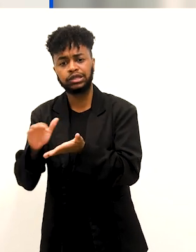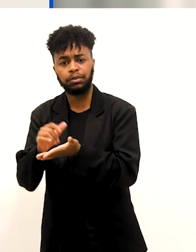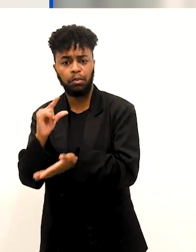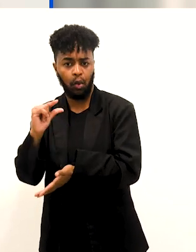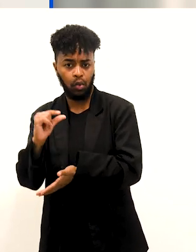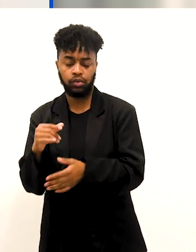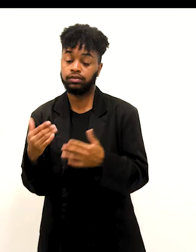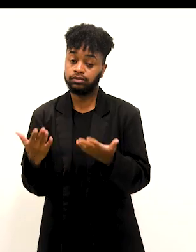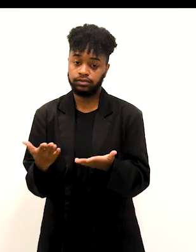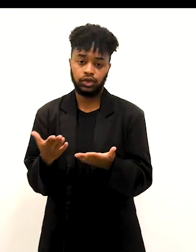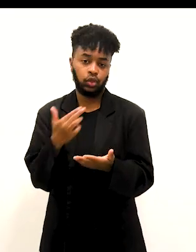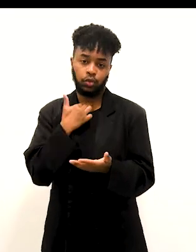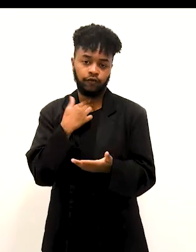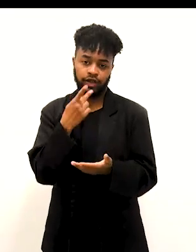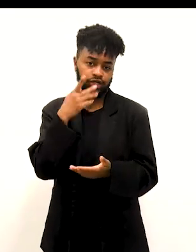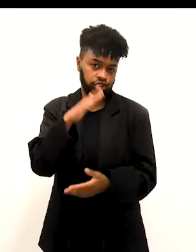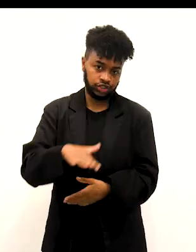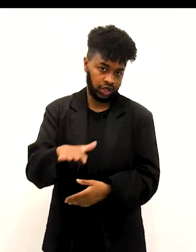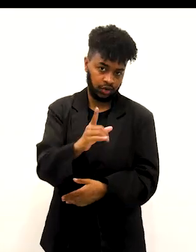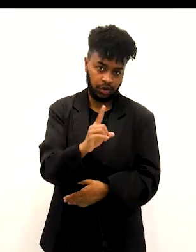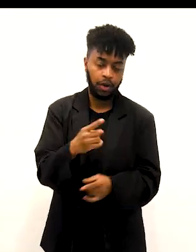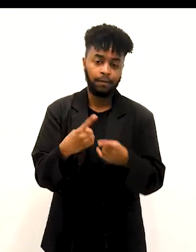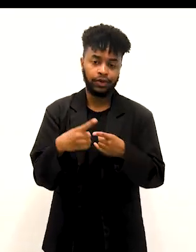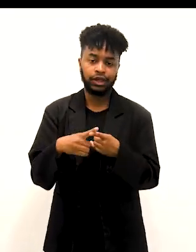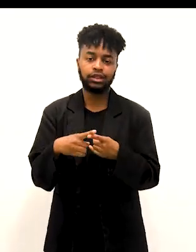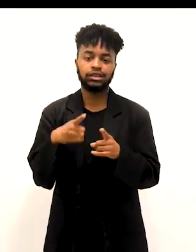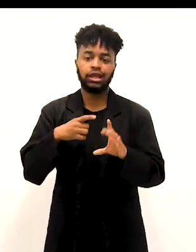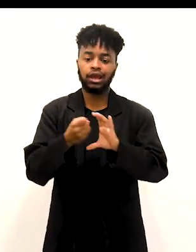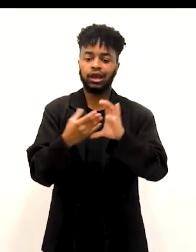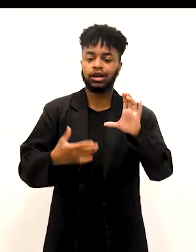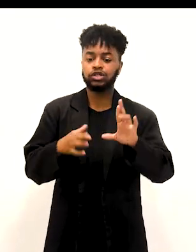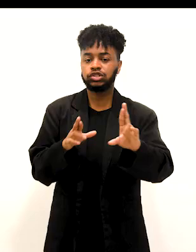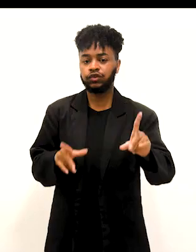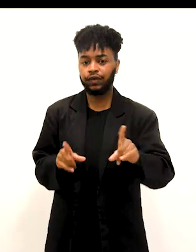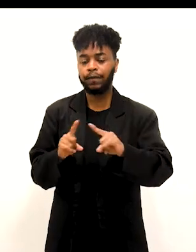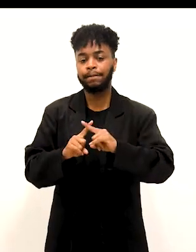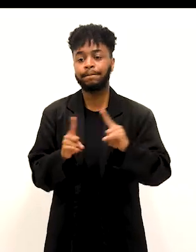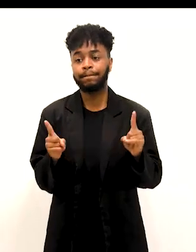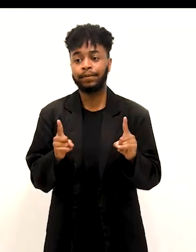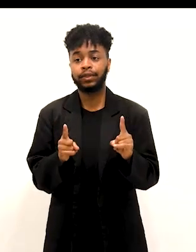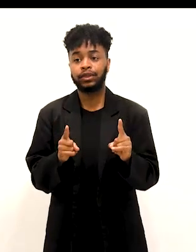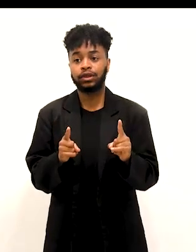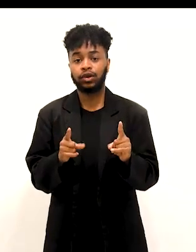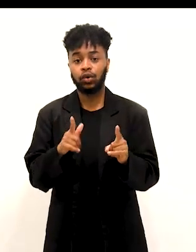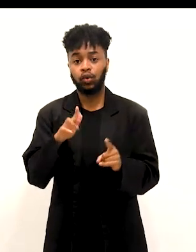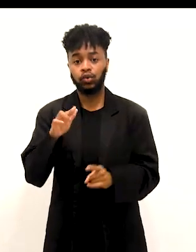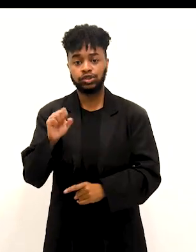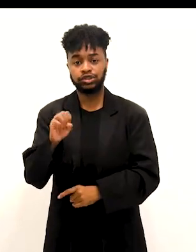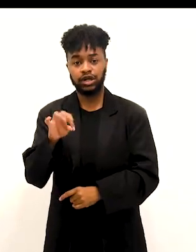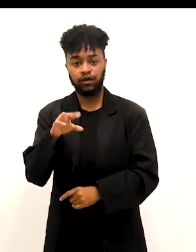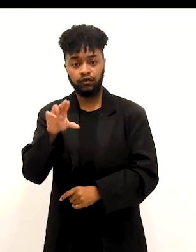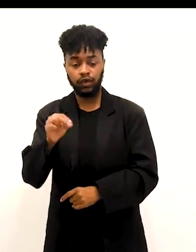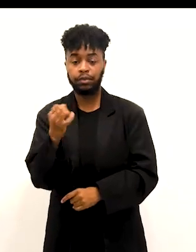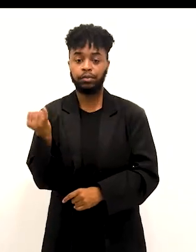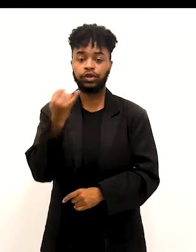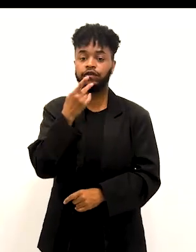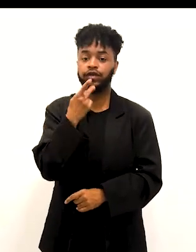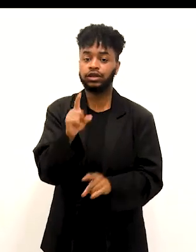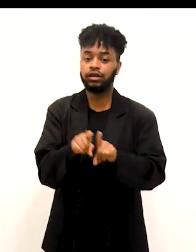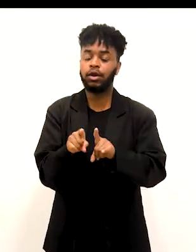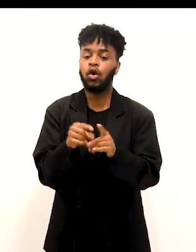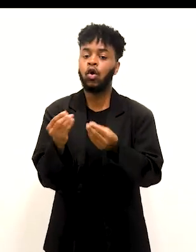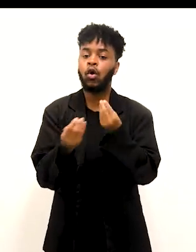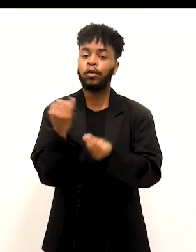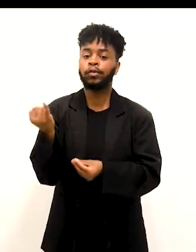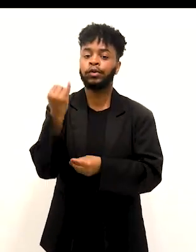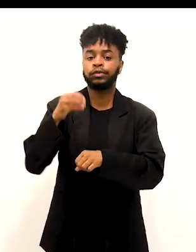é, dosando. é claro que a gente não pode generalizar, porque justamente são personalidades diferentes. E aí, Gustavo, Isso. é importante a gente falar da importância da